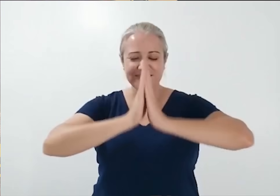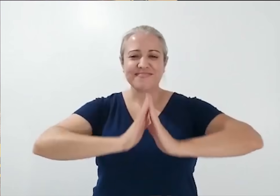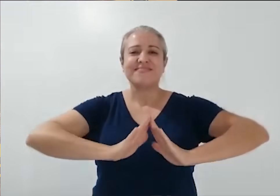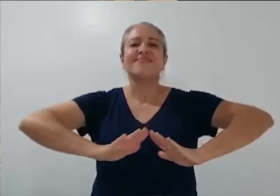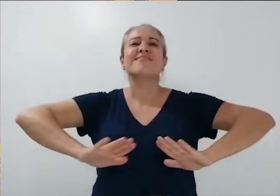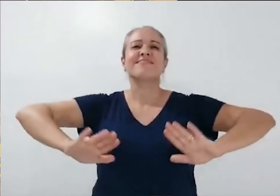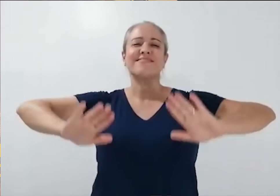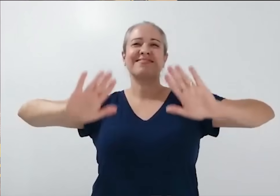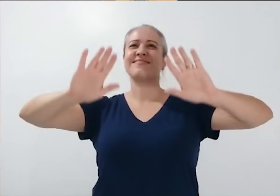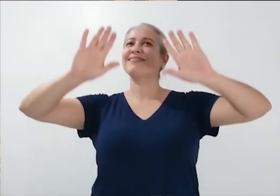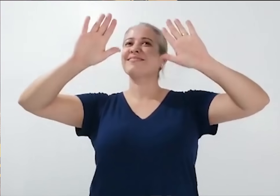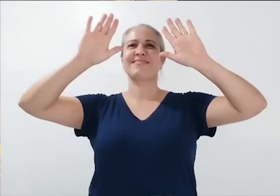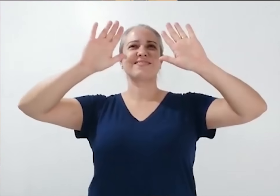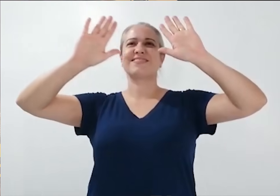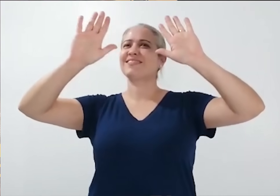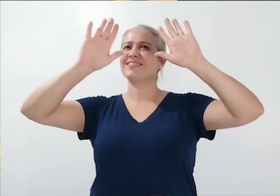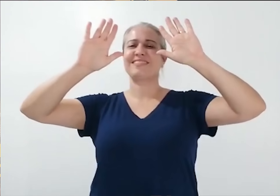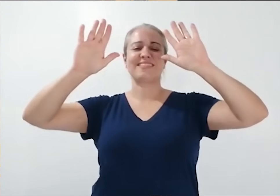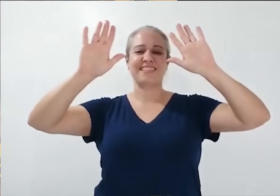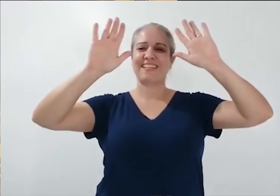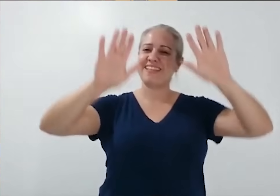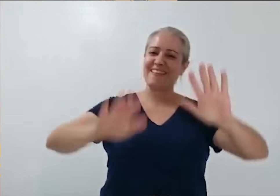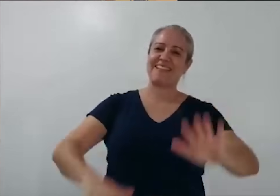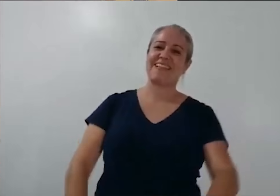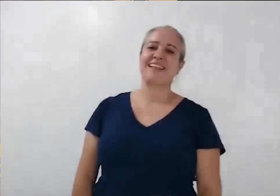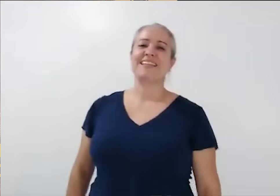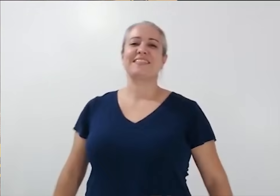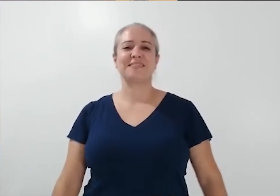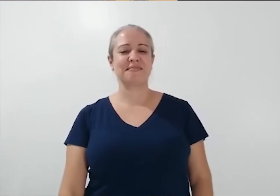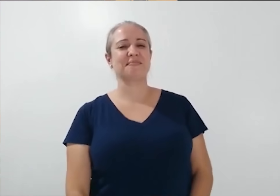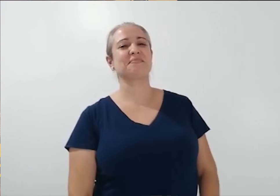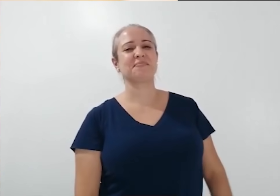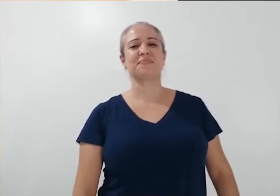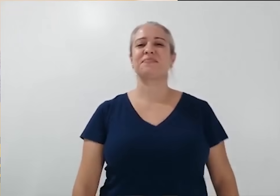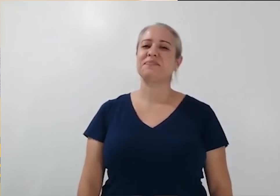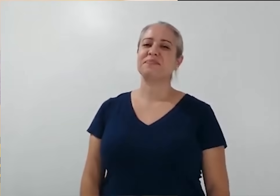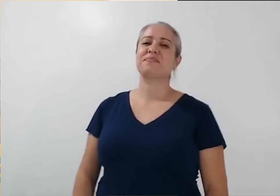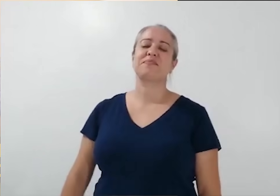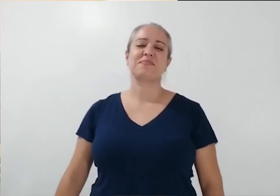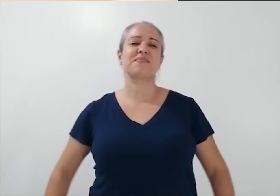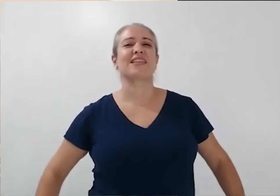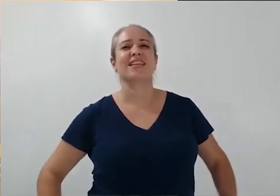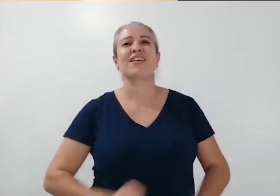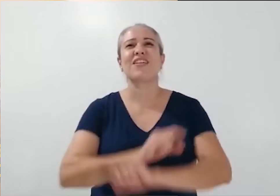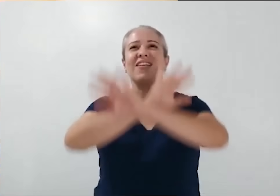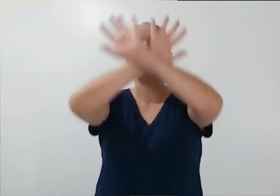e o levantar as nossas mãos ao Rei.